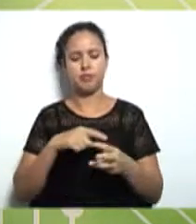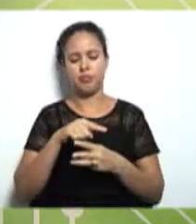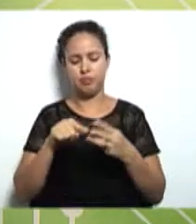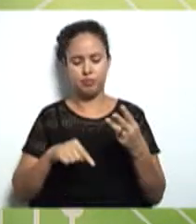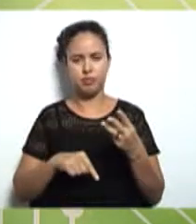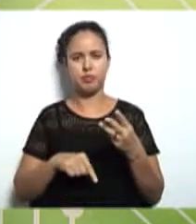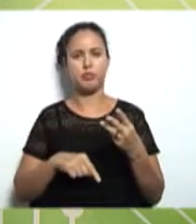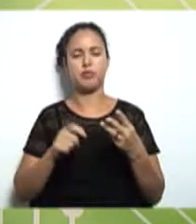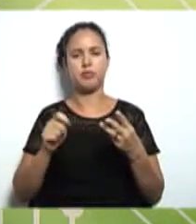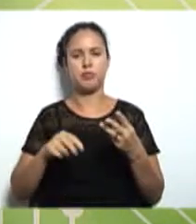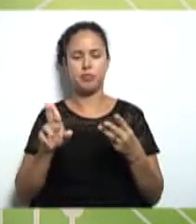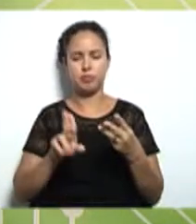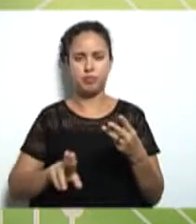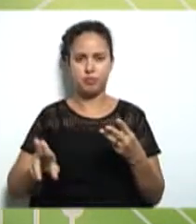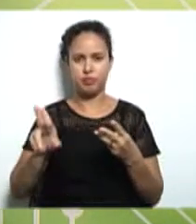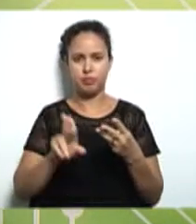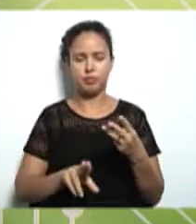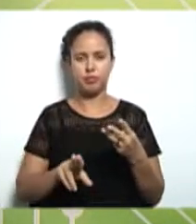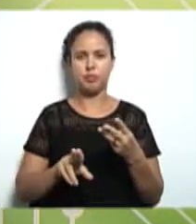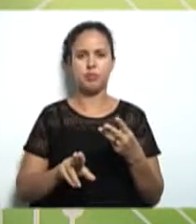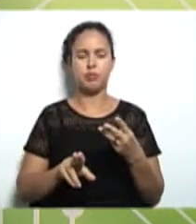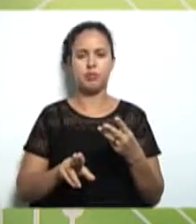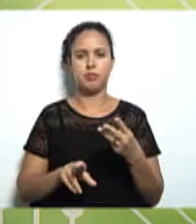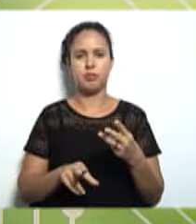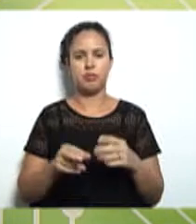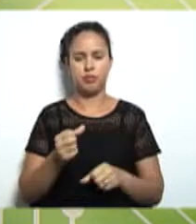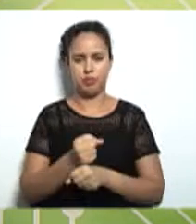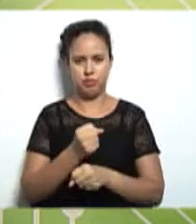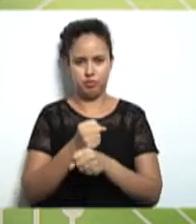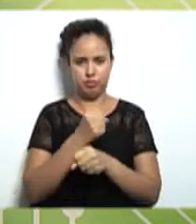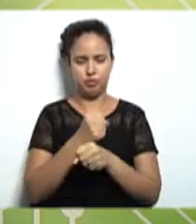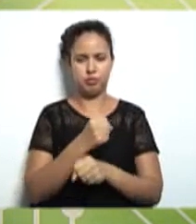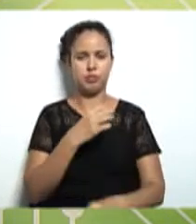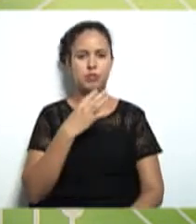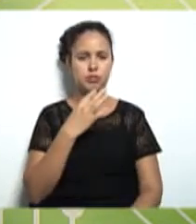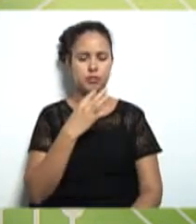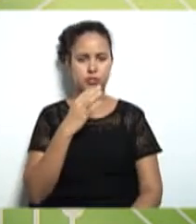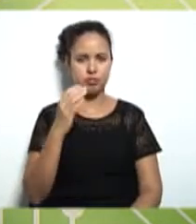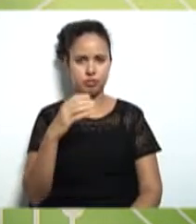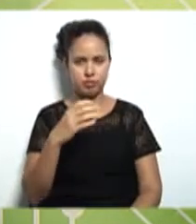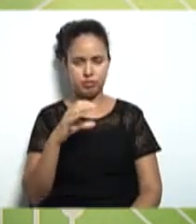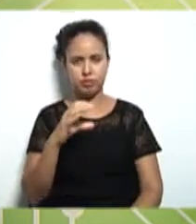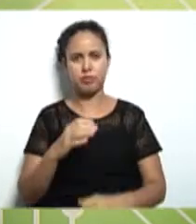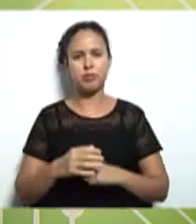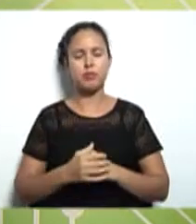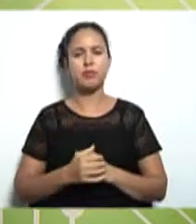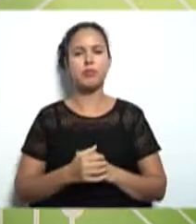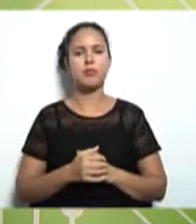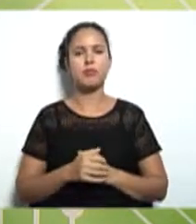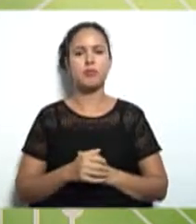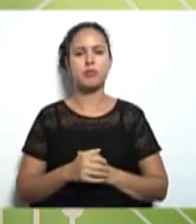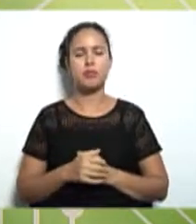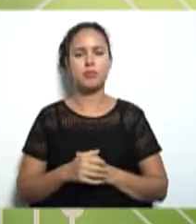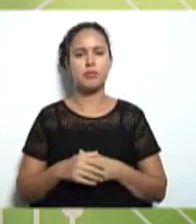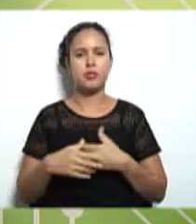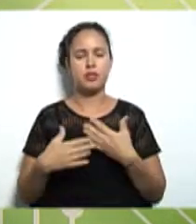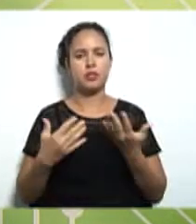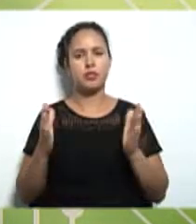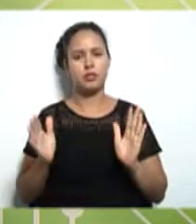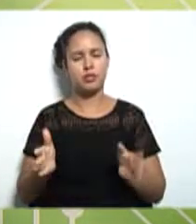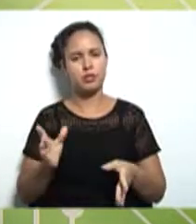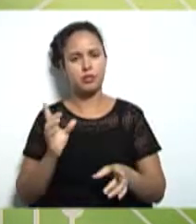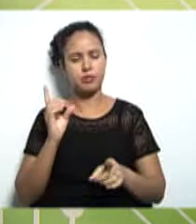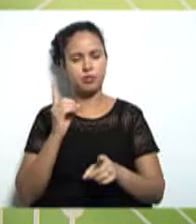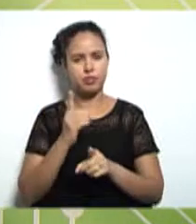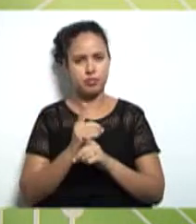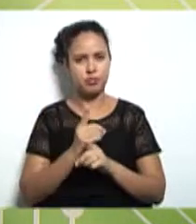nós apontamos como maneiras de construção do conhecimento científico. Então, já que a gente chegou no conhecimento